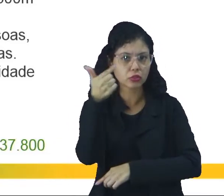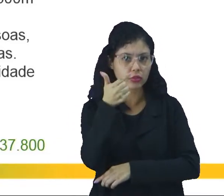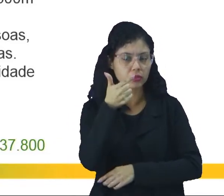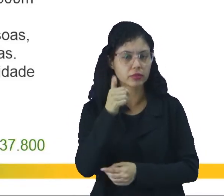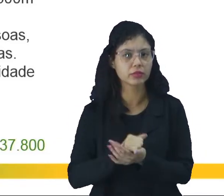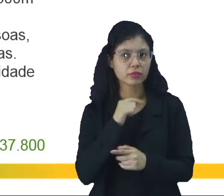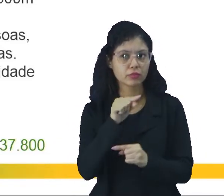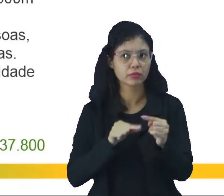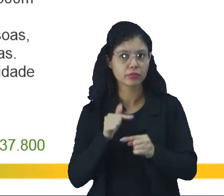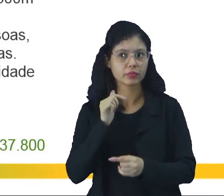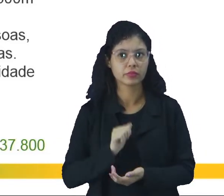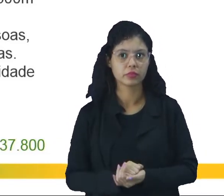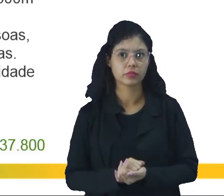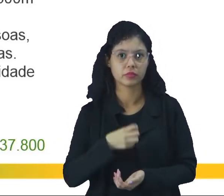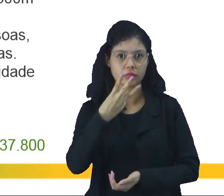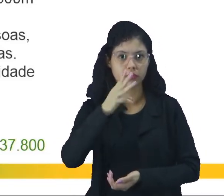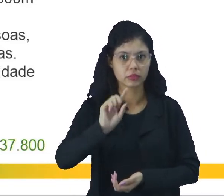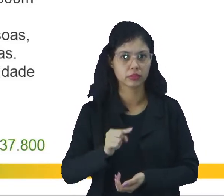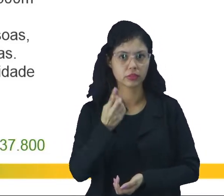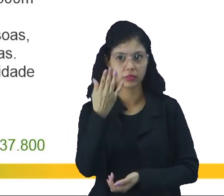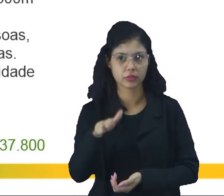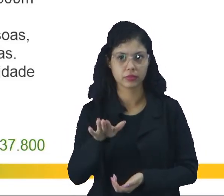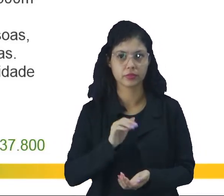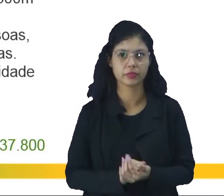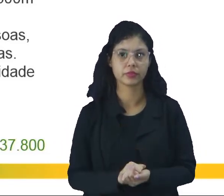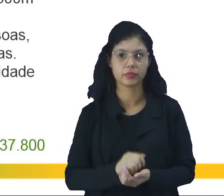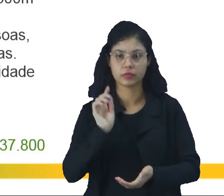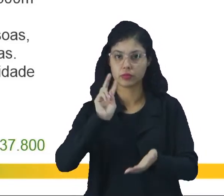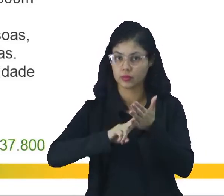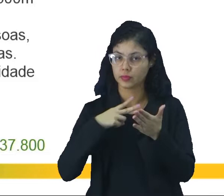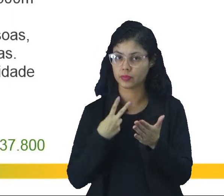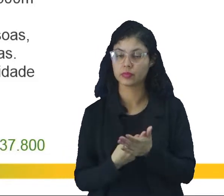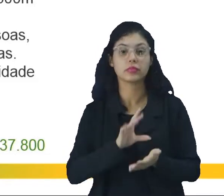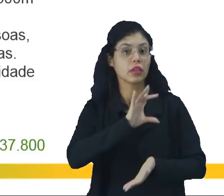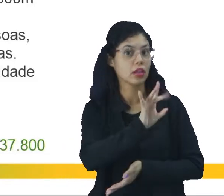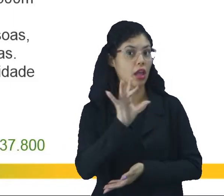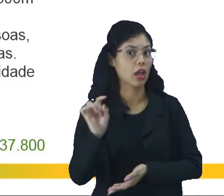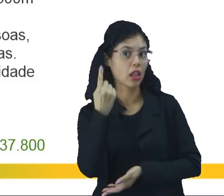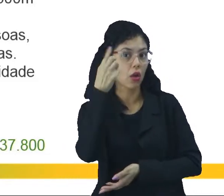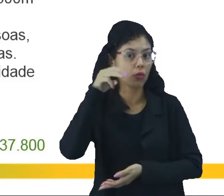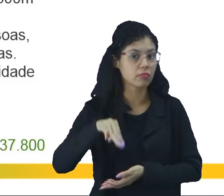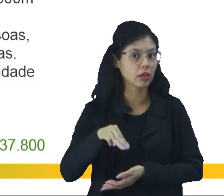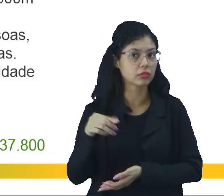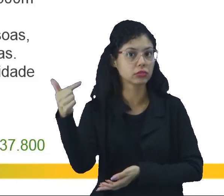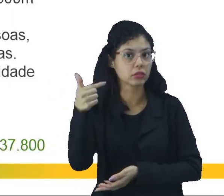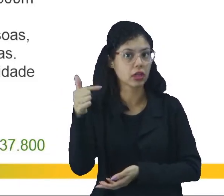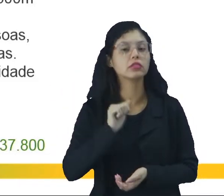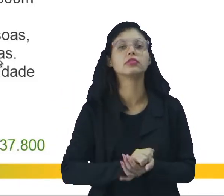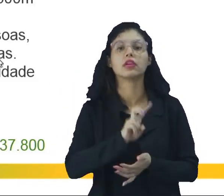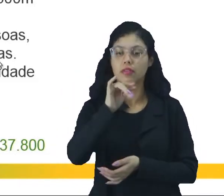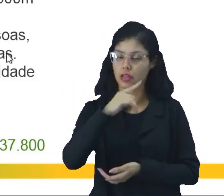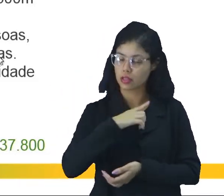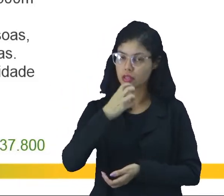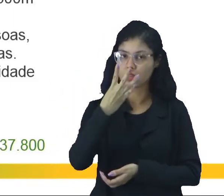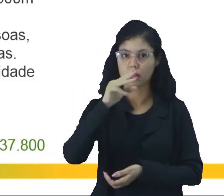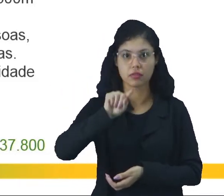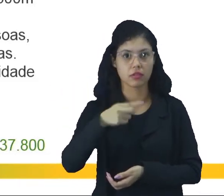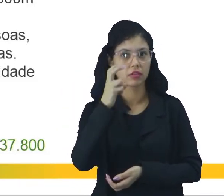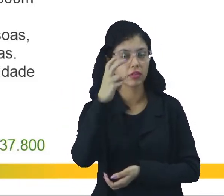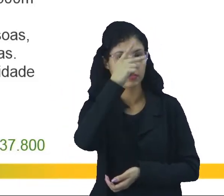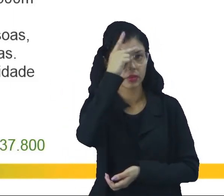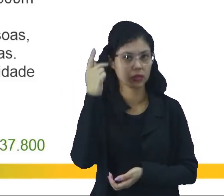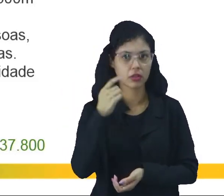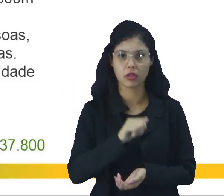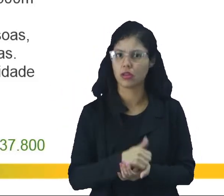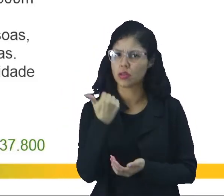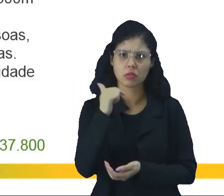Se aqui é 7, aqui vai dar 3,5. Traduzindo, cada 1 metro quadrado eu vou ter 3,5 pessoas. Mas,